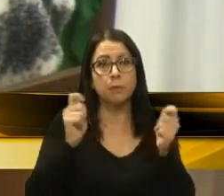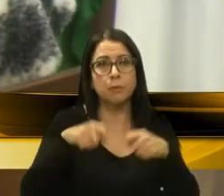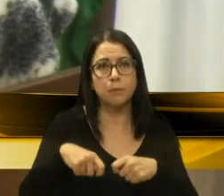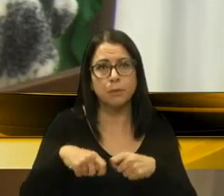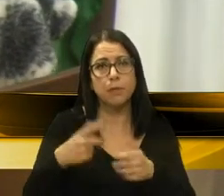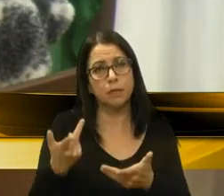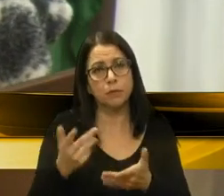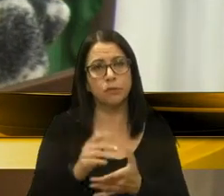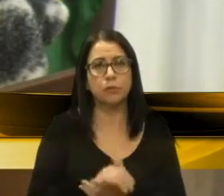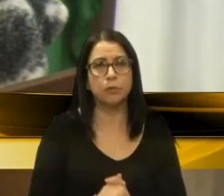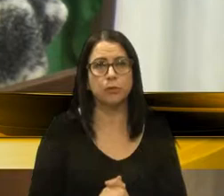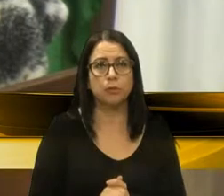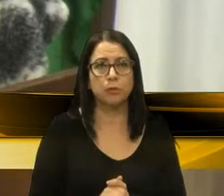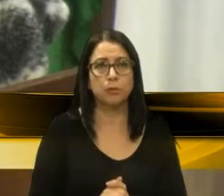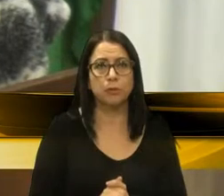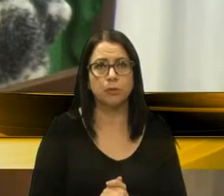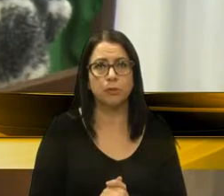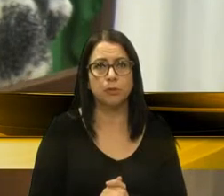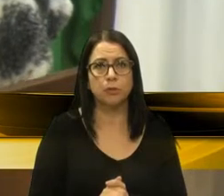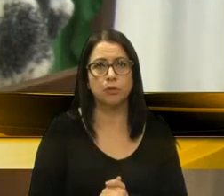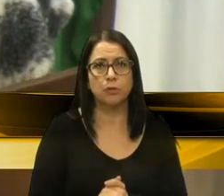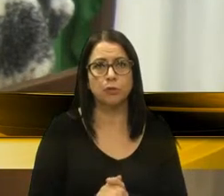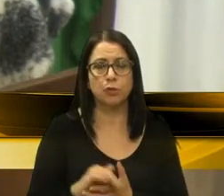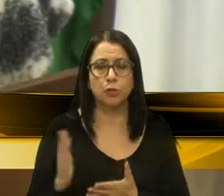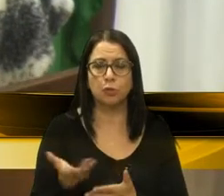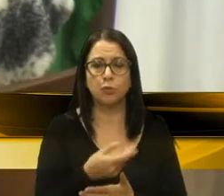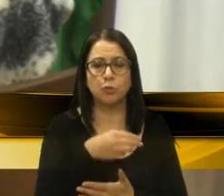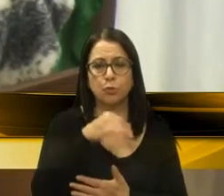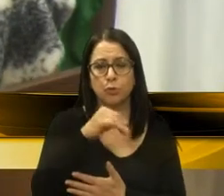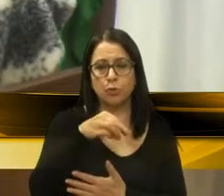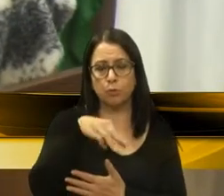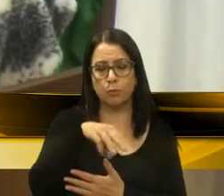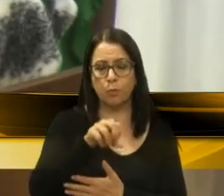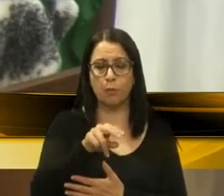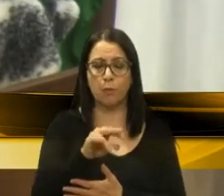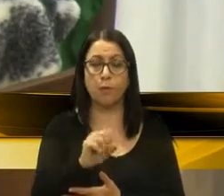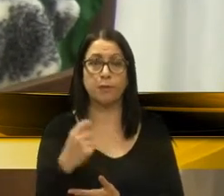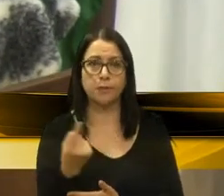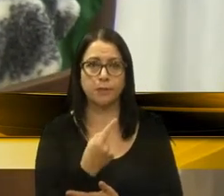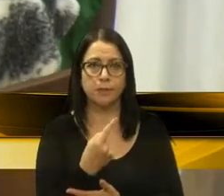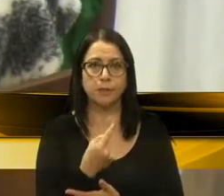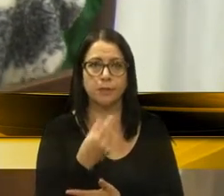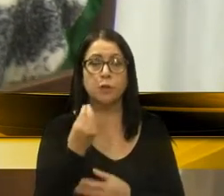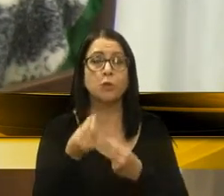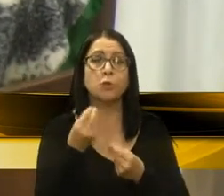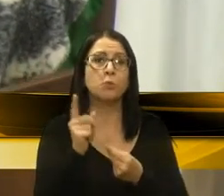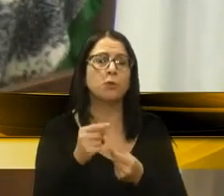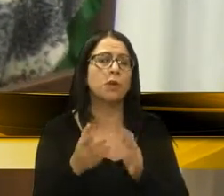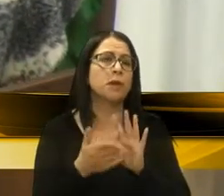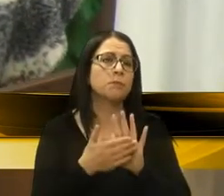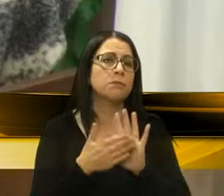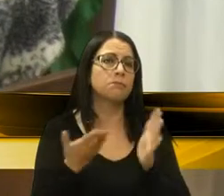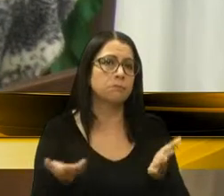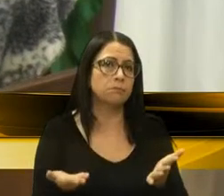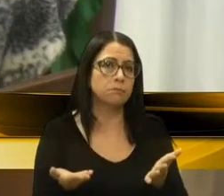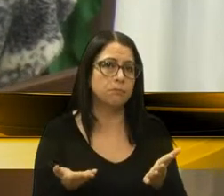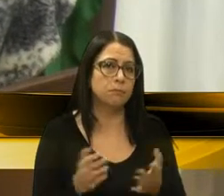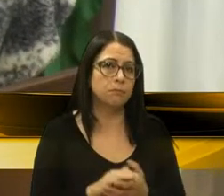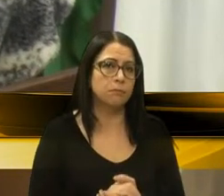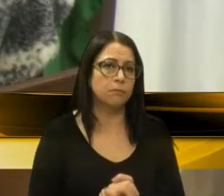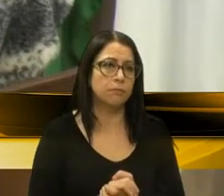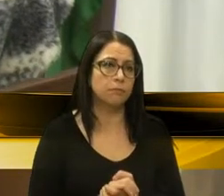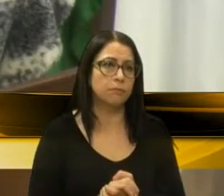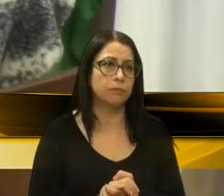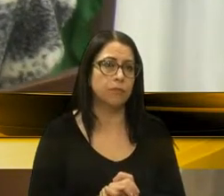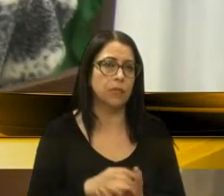possibilidade, então, de bens móveis. Como é que está, então, essa proposição?